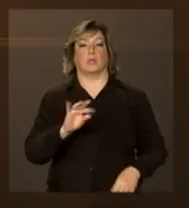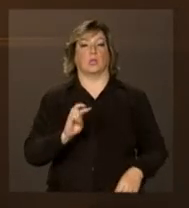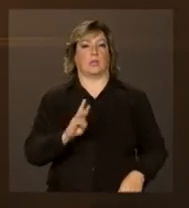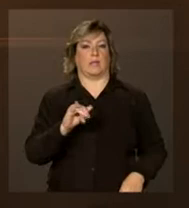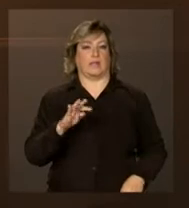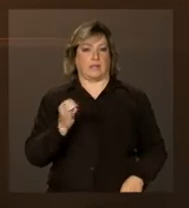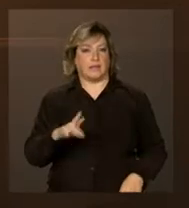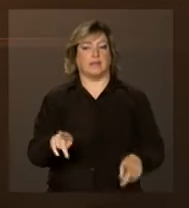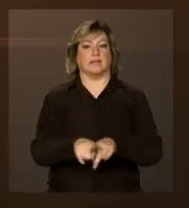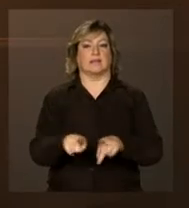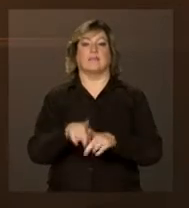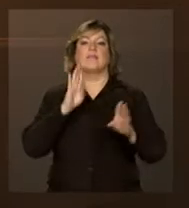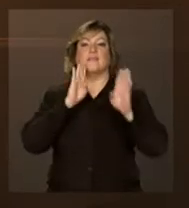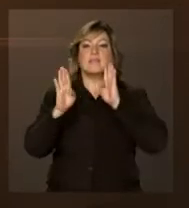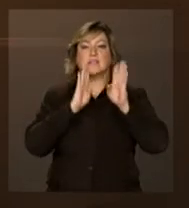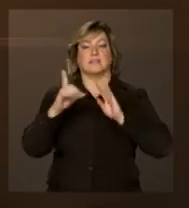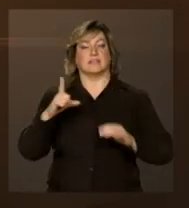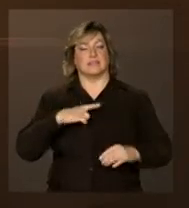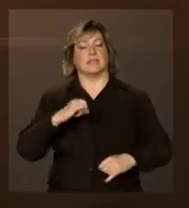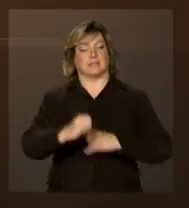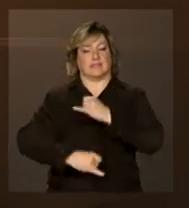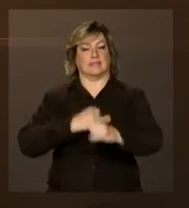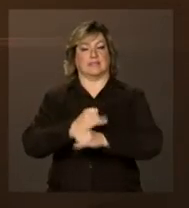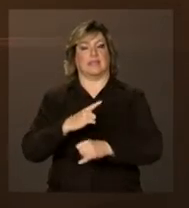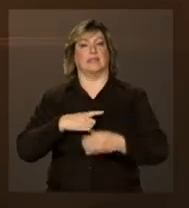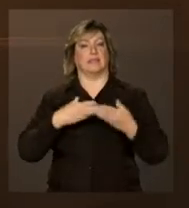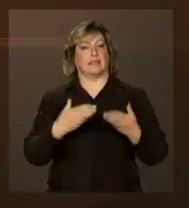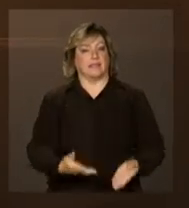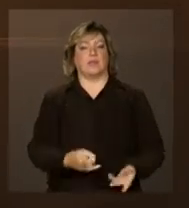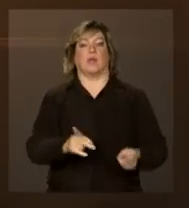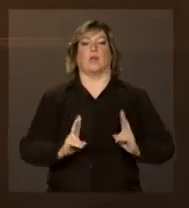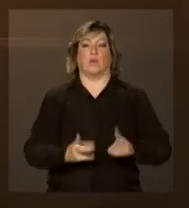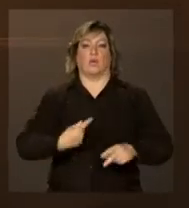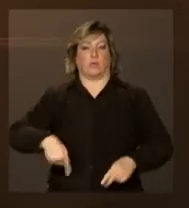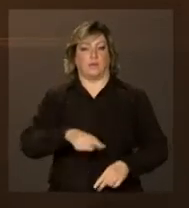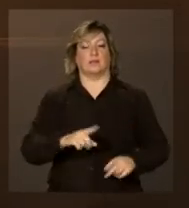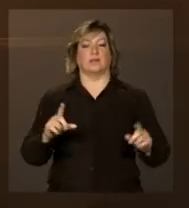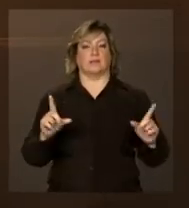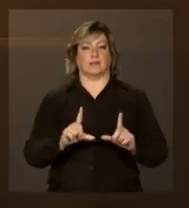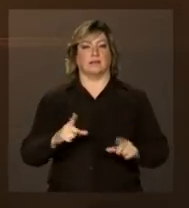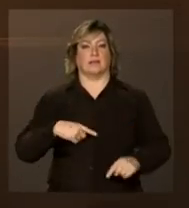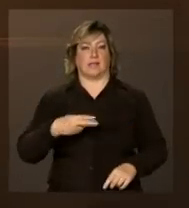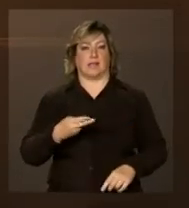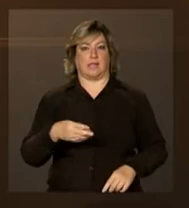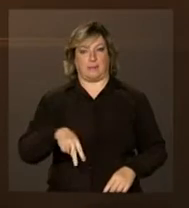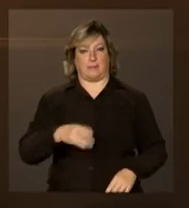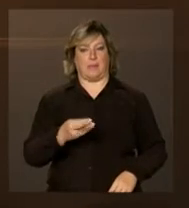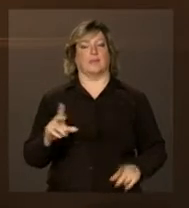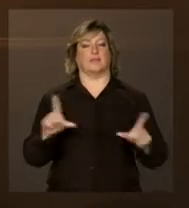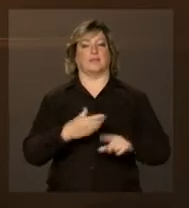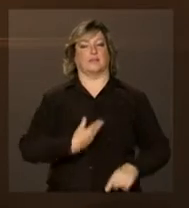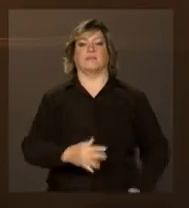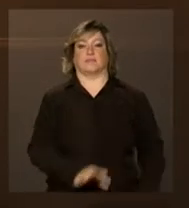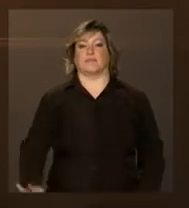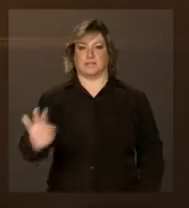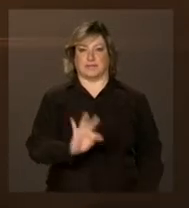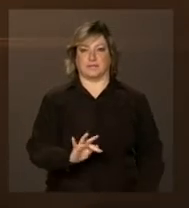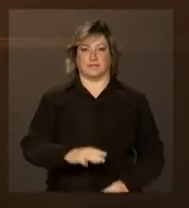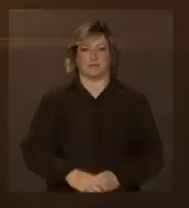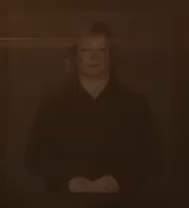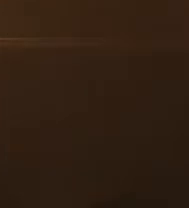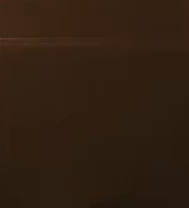twitter.com/tvnbr e facebook.com/tvnbr continue com a gente na NBR a TV do Governo